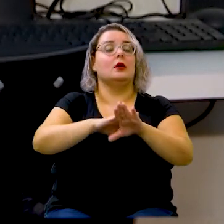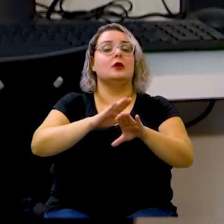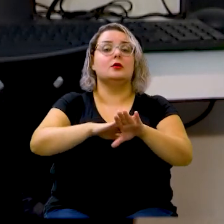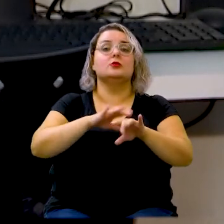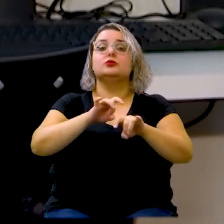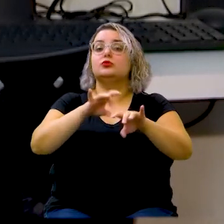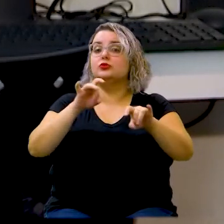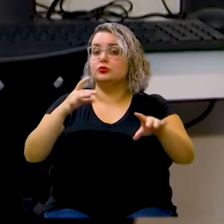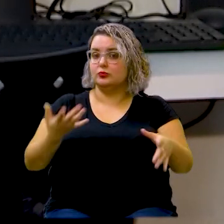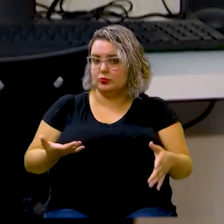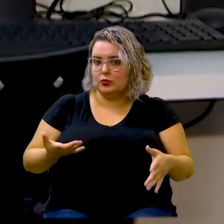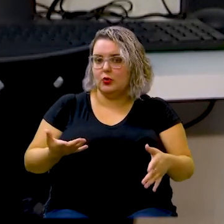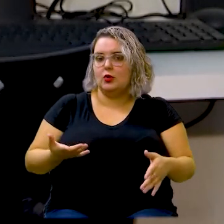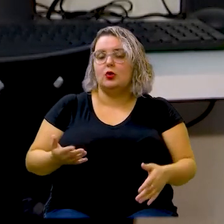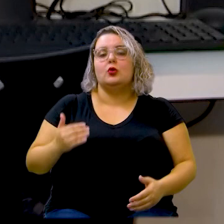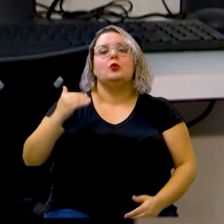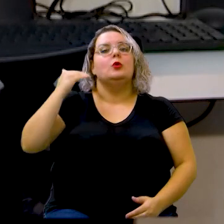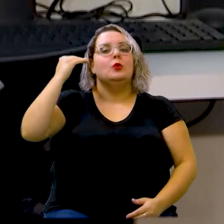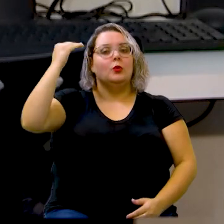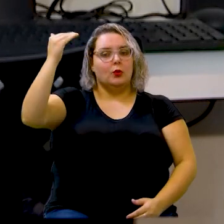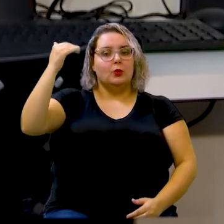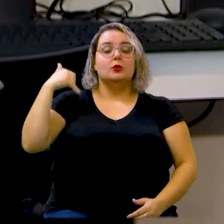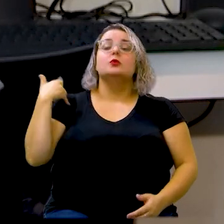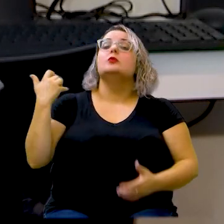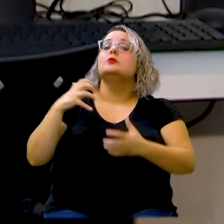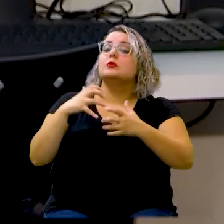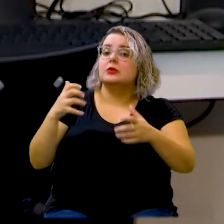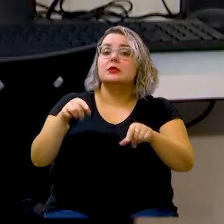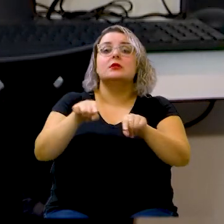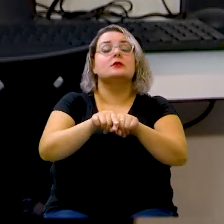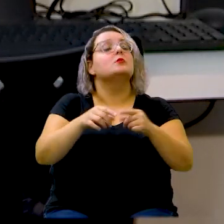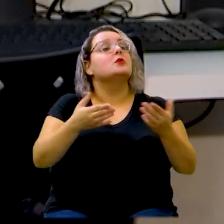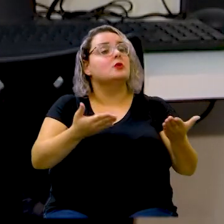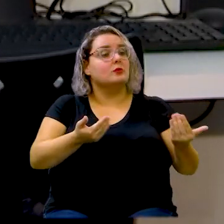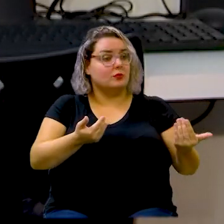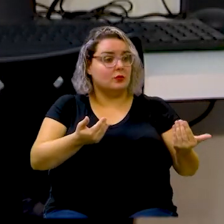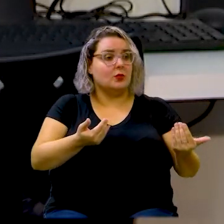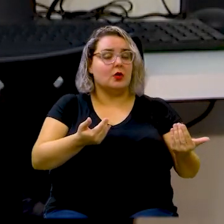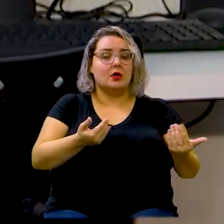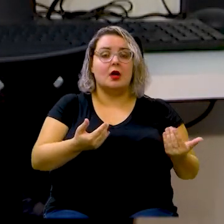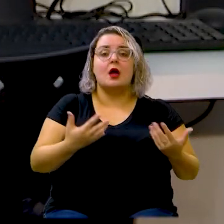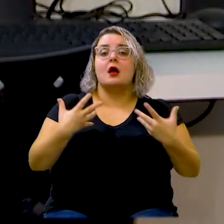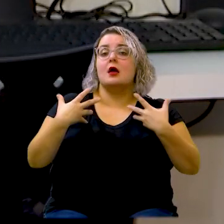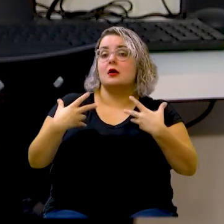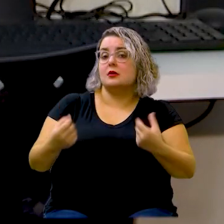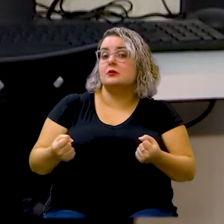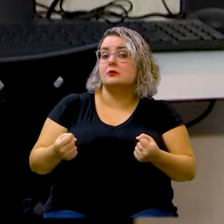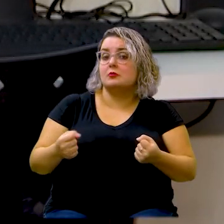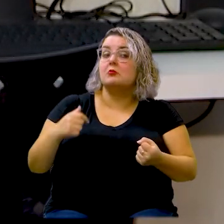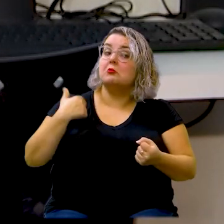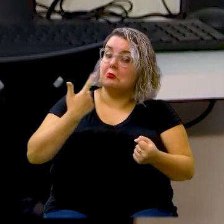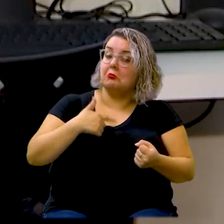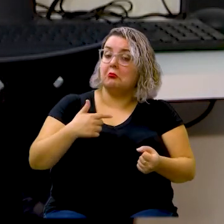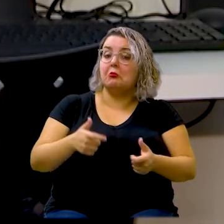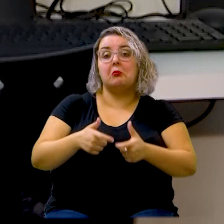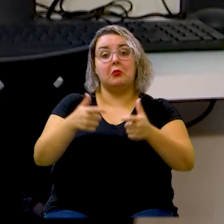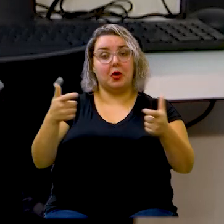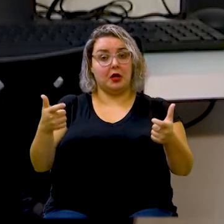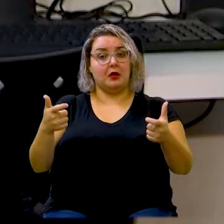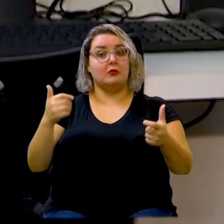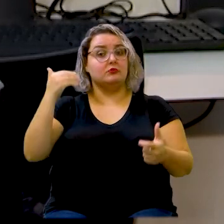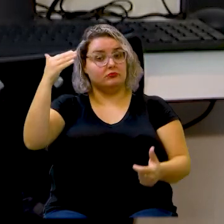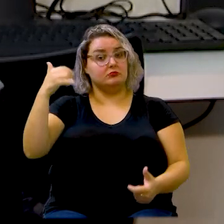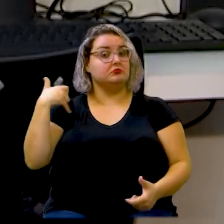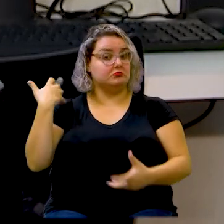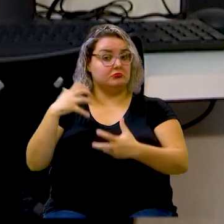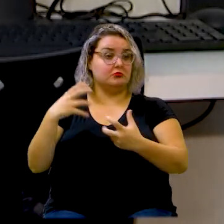atividades online, tanto para os adultos, os idosos e para os jovens. A adesão, para nossa surpresa, foi muito maior para os